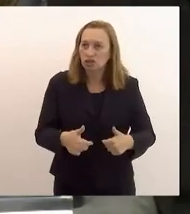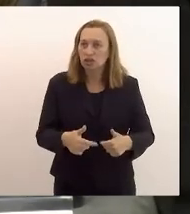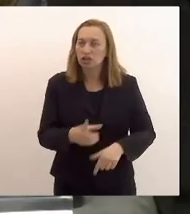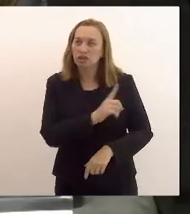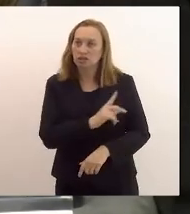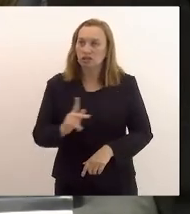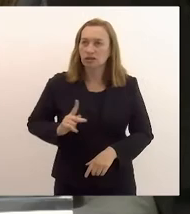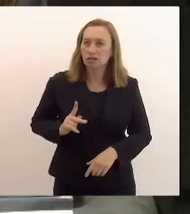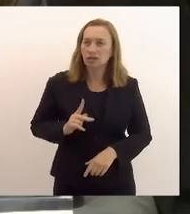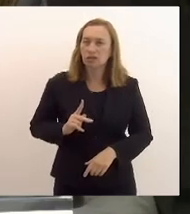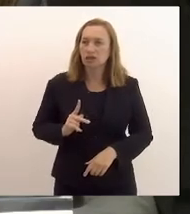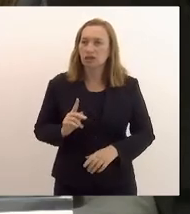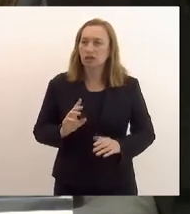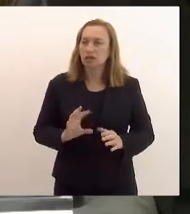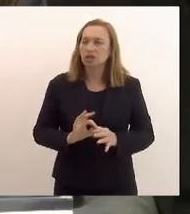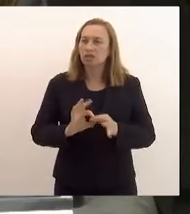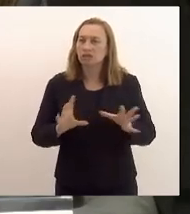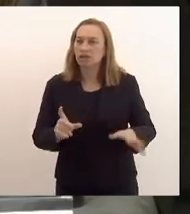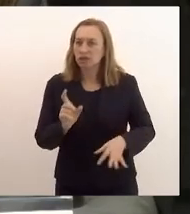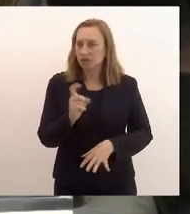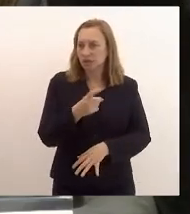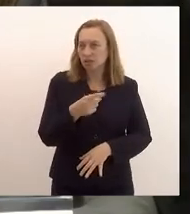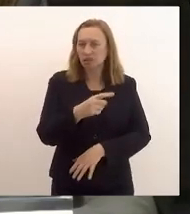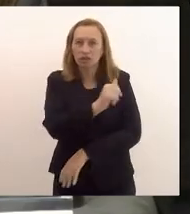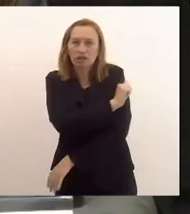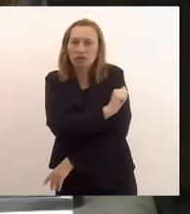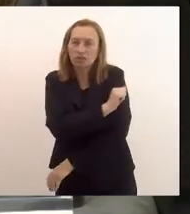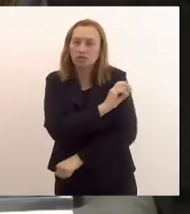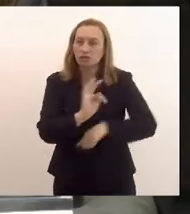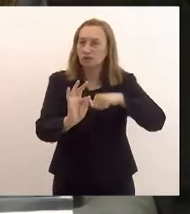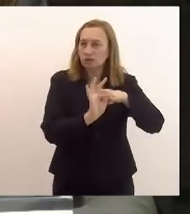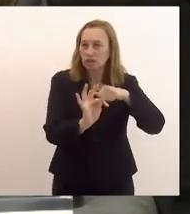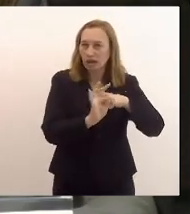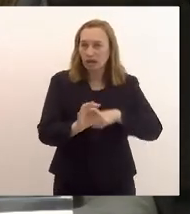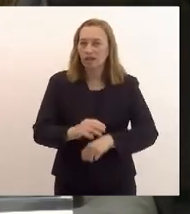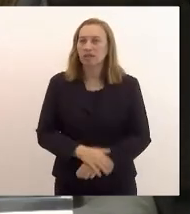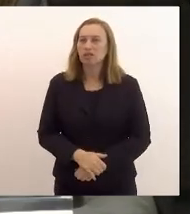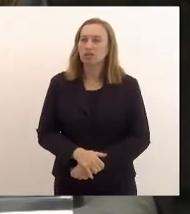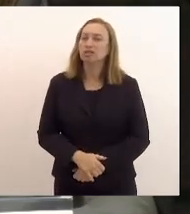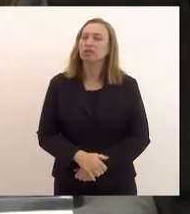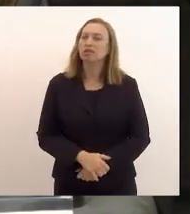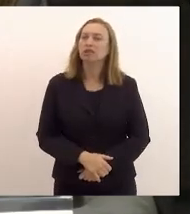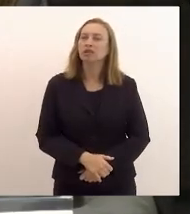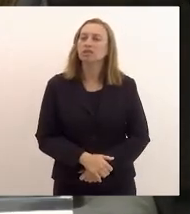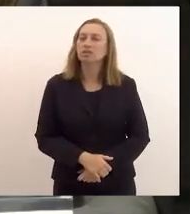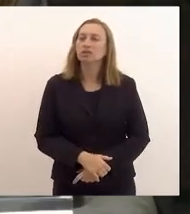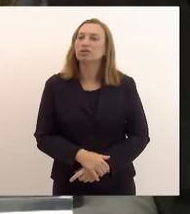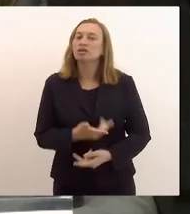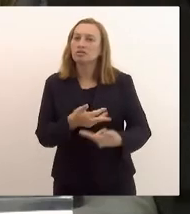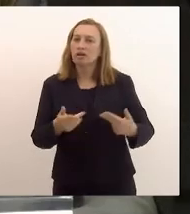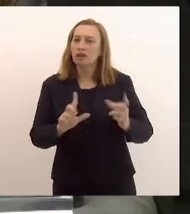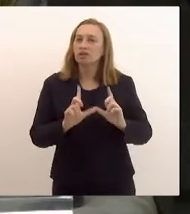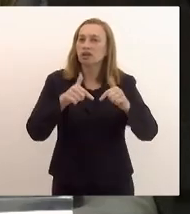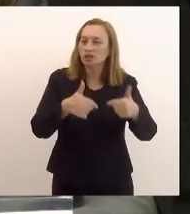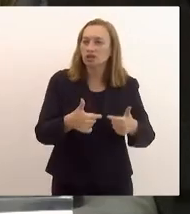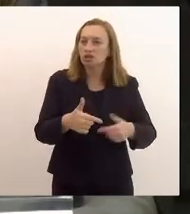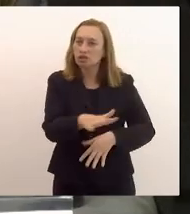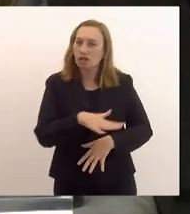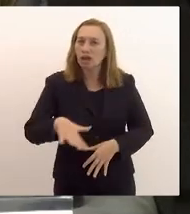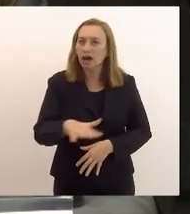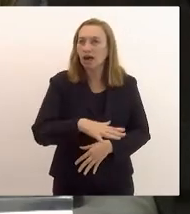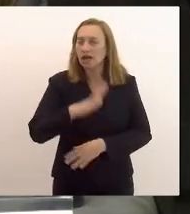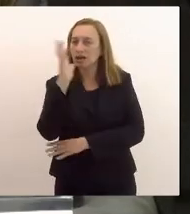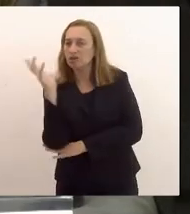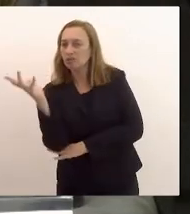fez para garantir o passe livre do nível médio dos Estudantes técnicos bem-sucedido a Vitoriosa várias ações na área